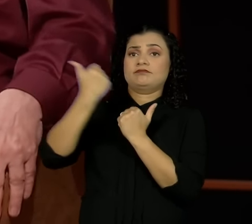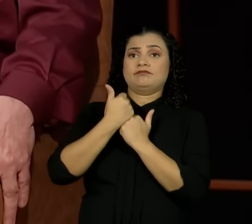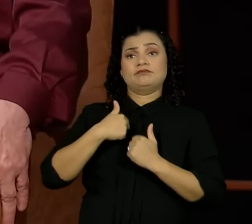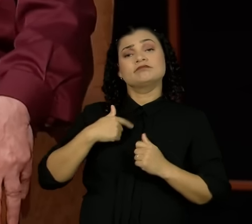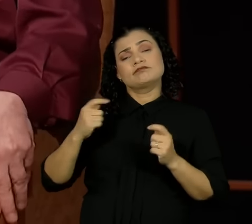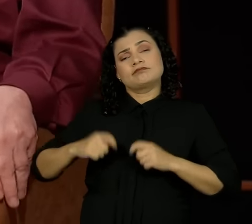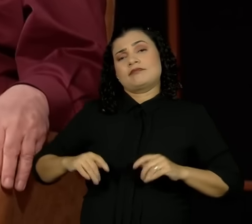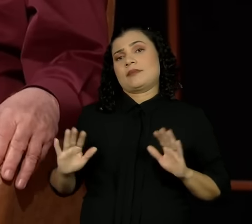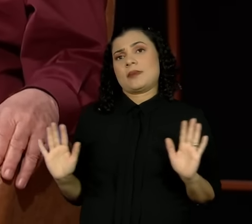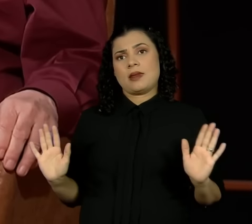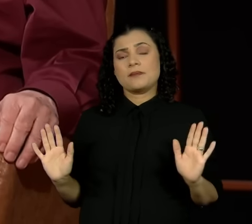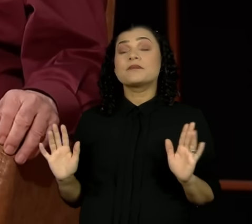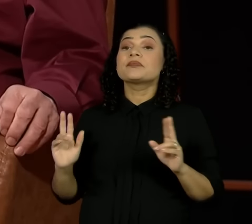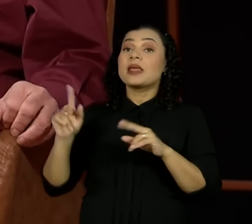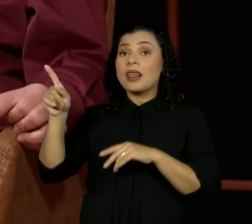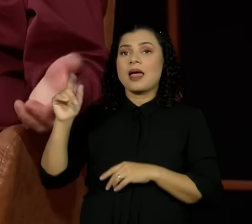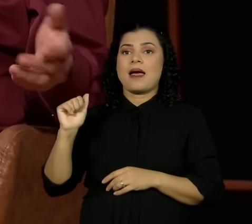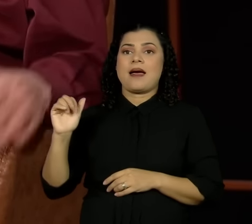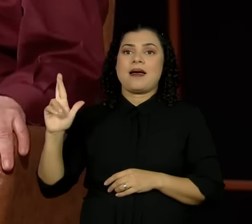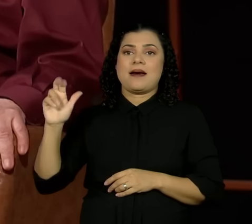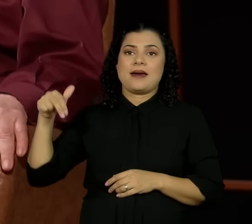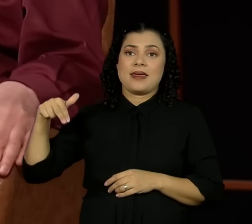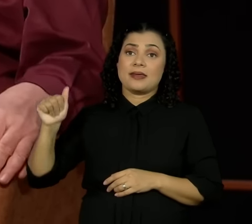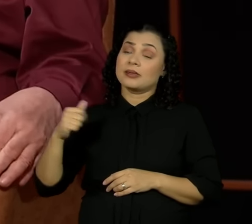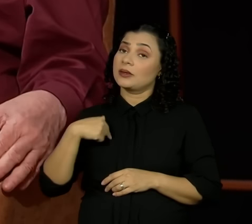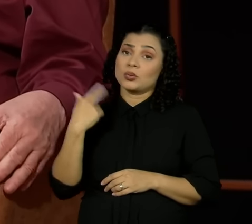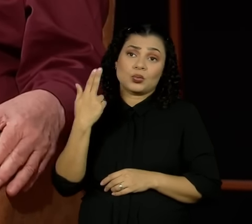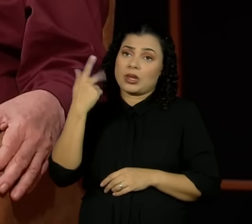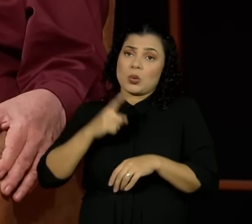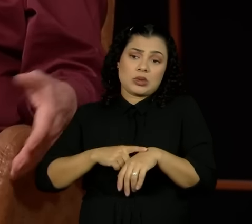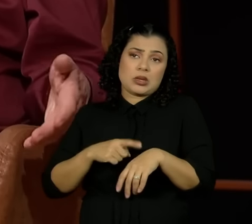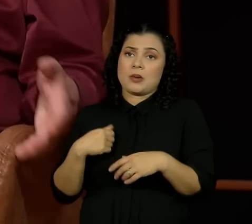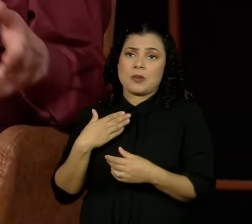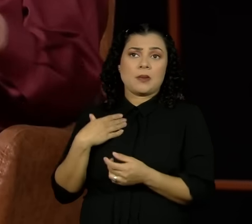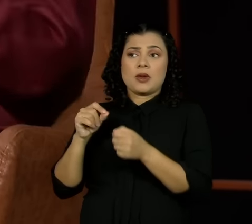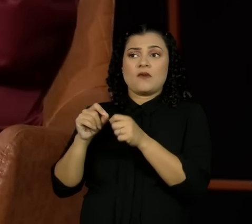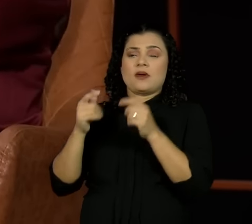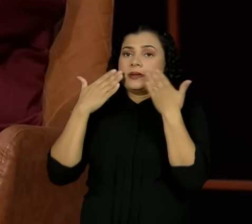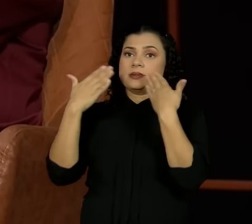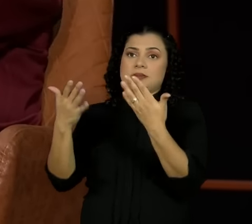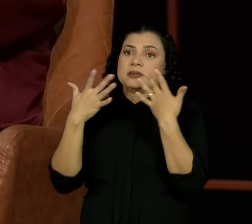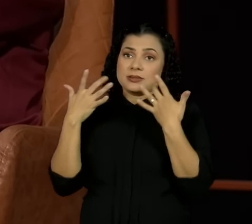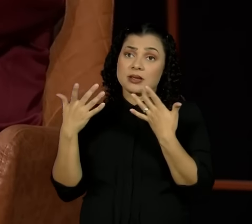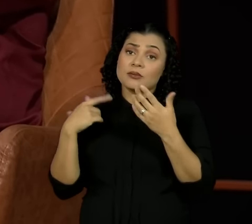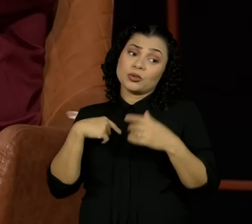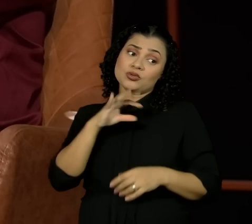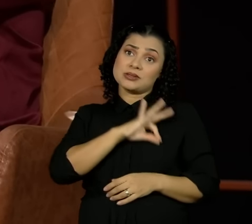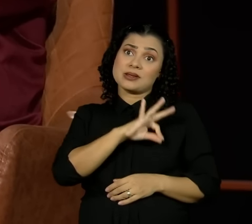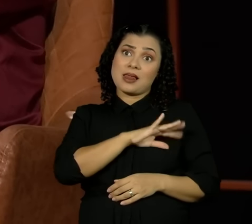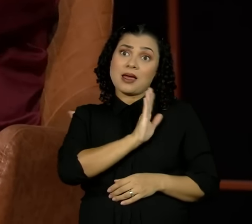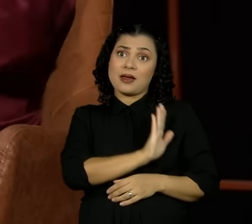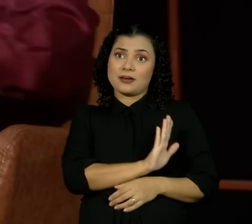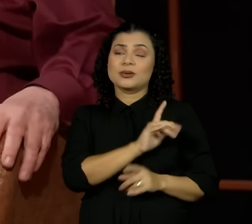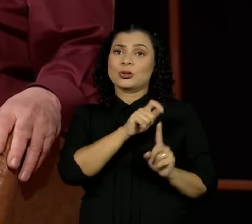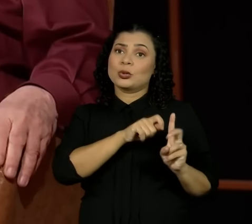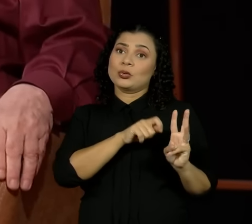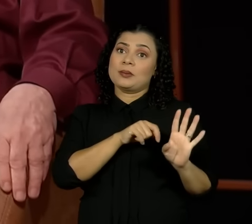velho Arena, né? Mas eu não pude fazer. Já tinha um salarinho lá, mas pelo menos vinha todo uma